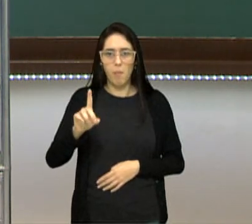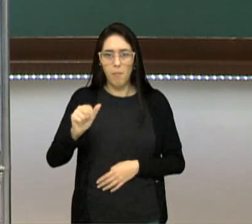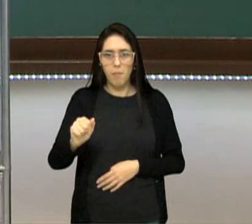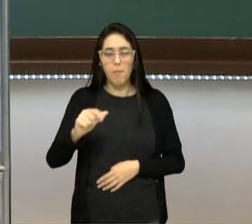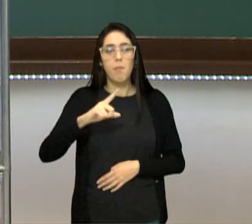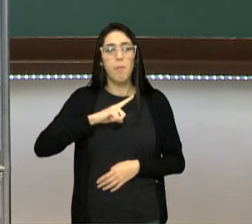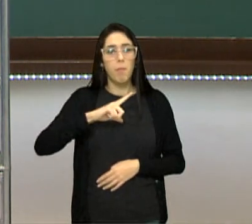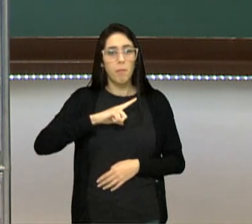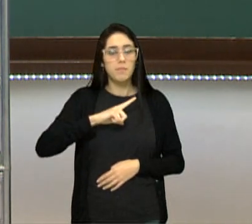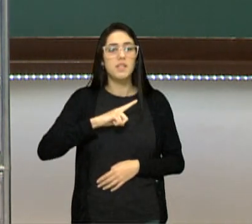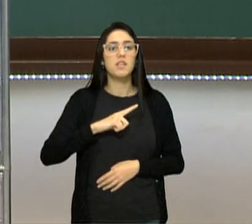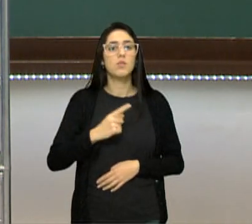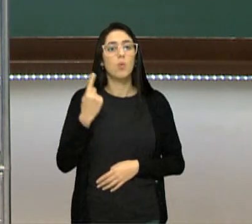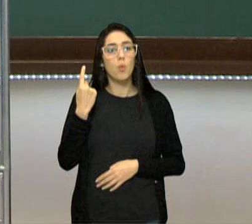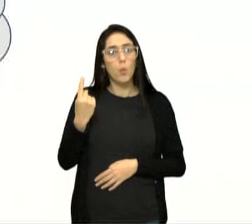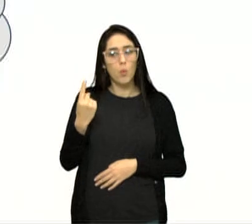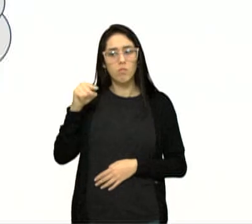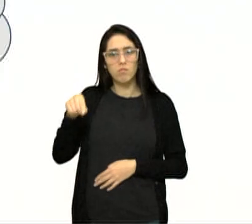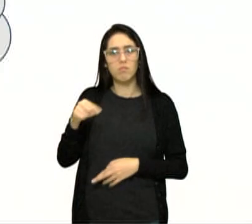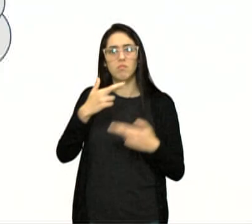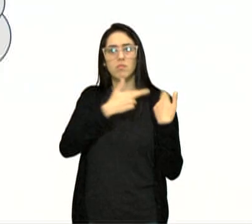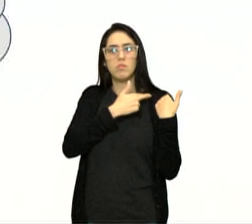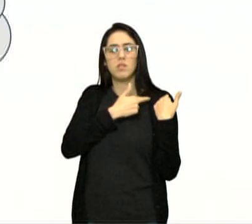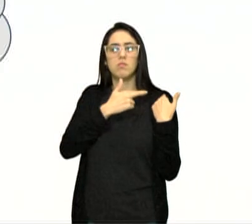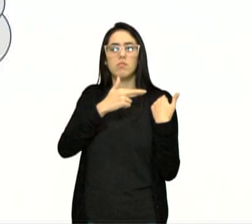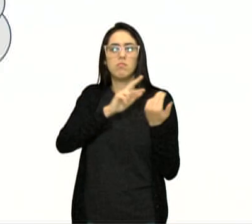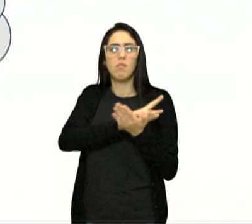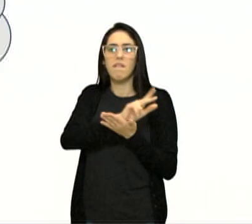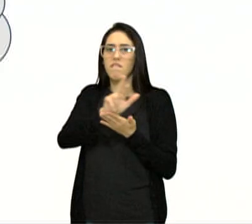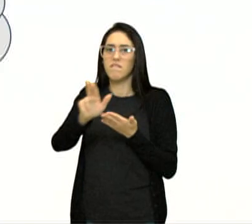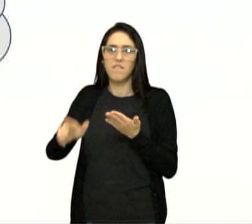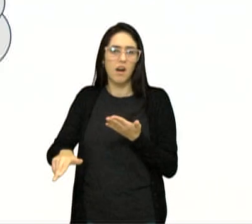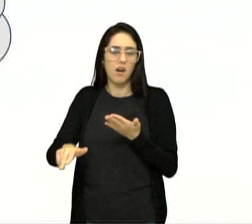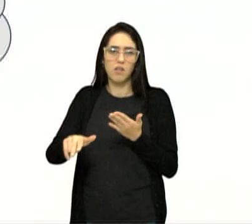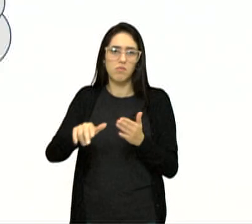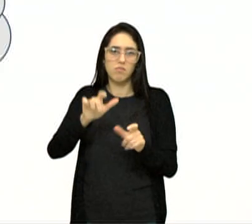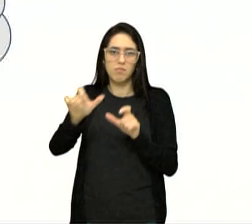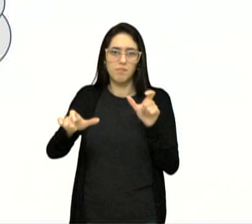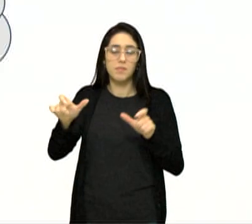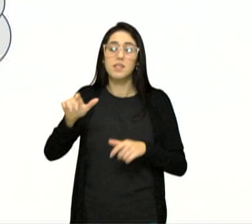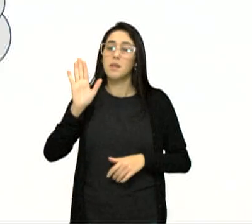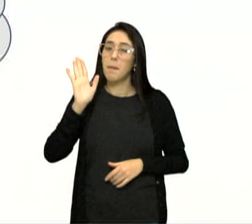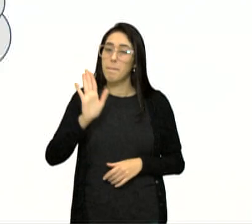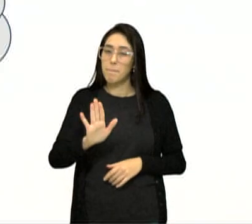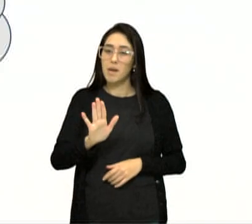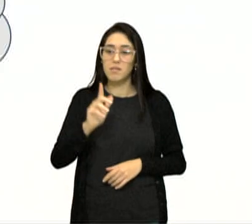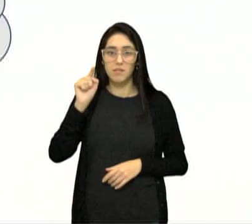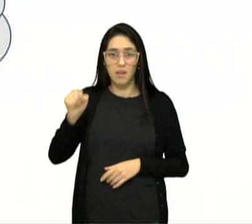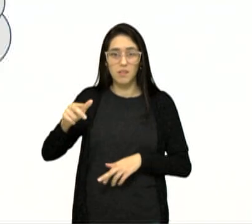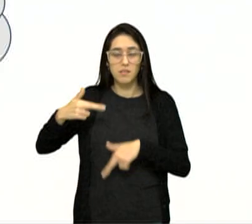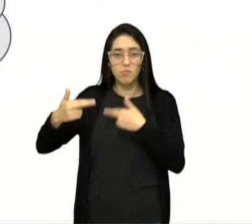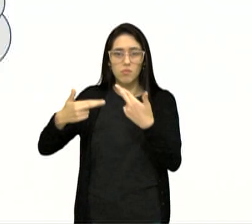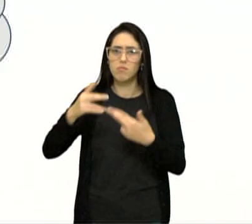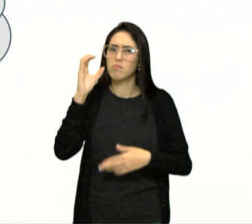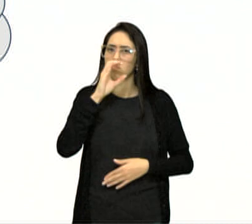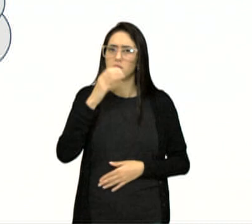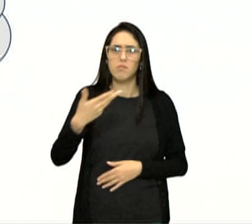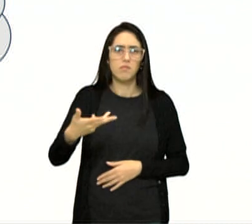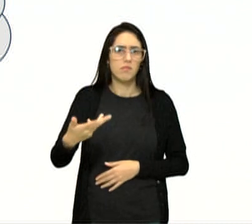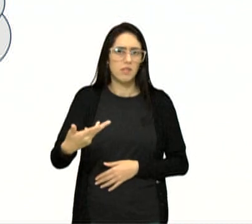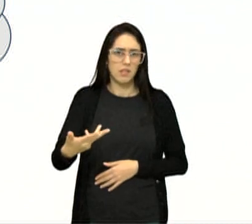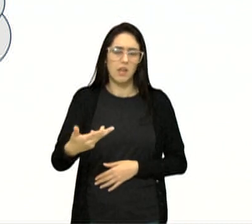com vários indivíduos. Portanto, no entanto, essa reprodução é rápida, tá? Ela